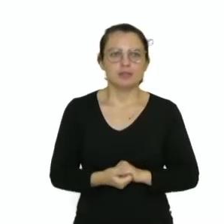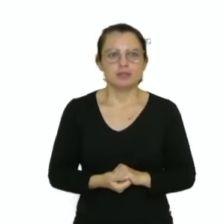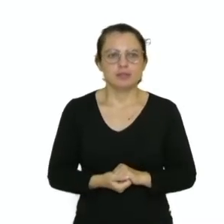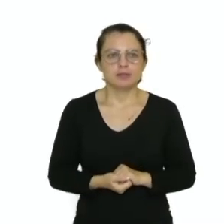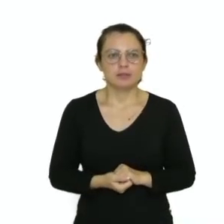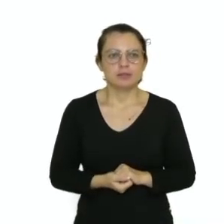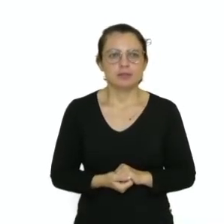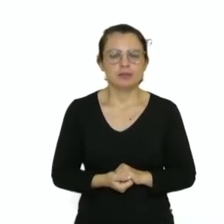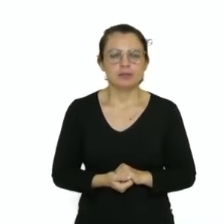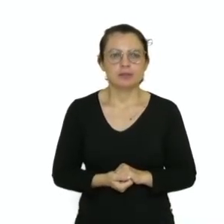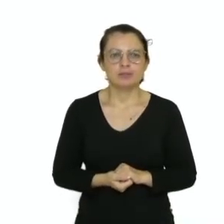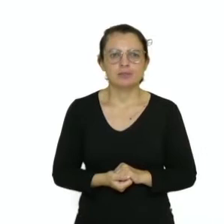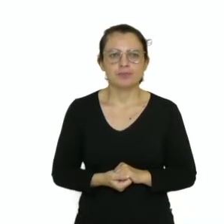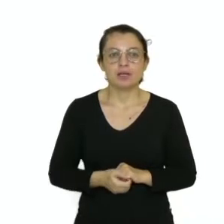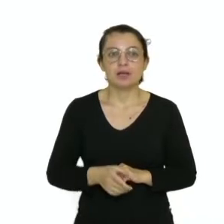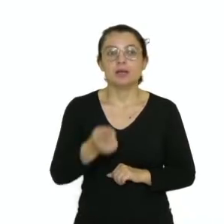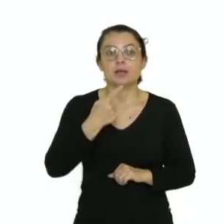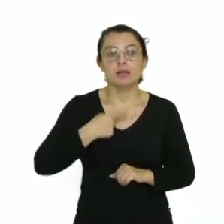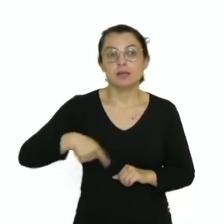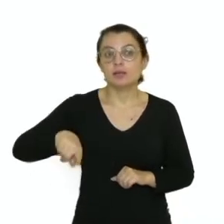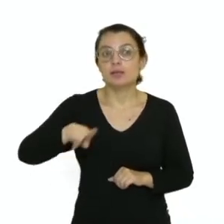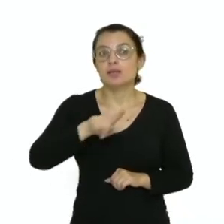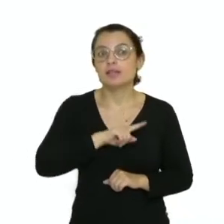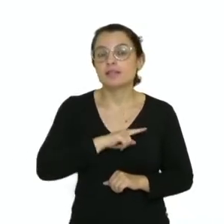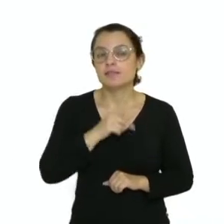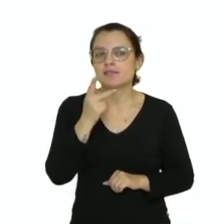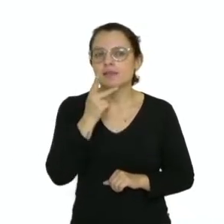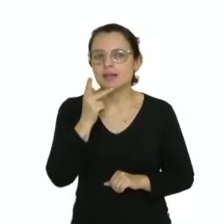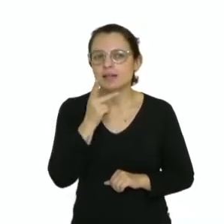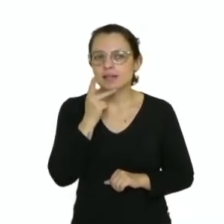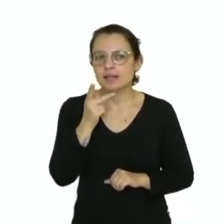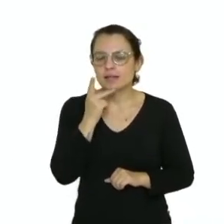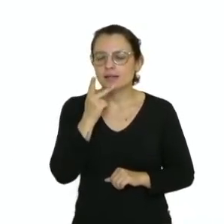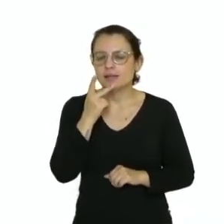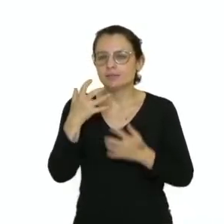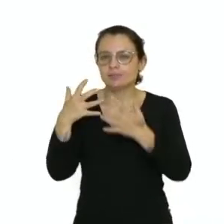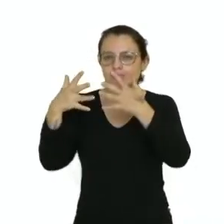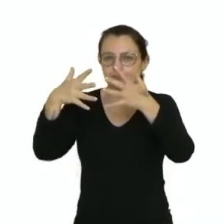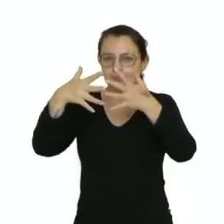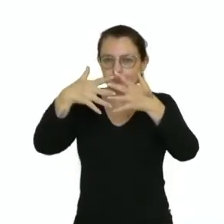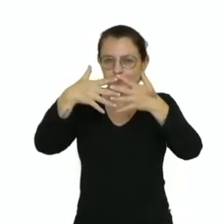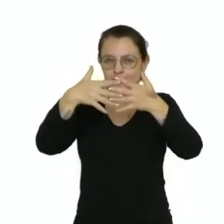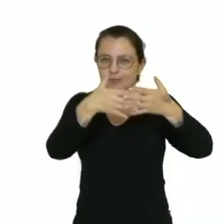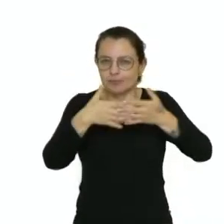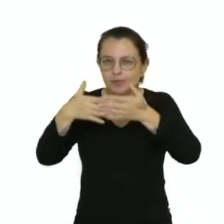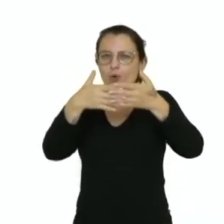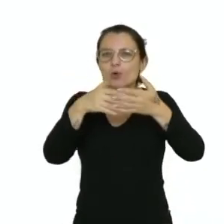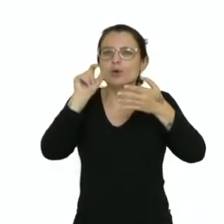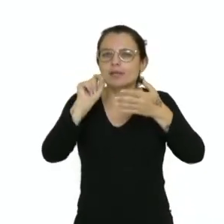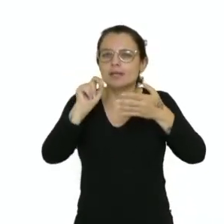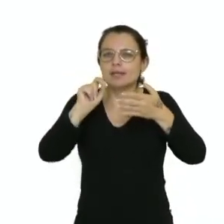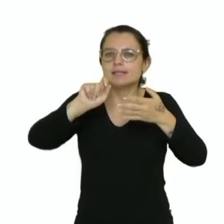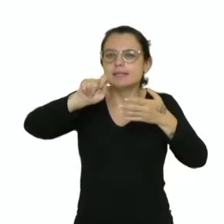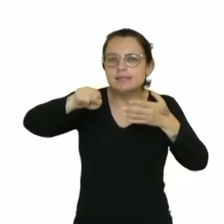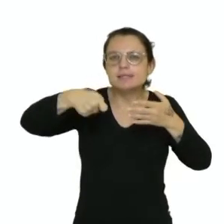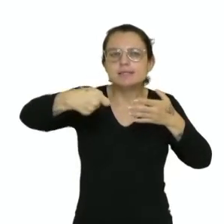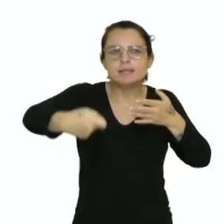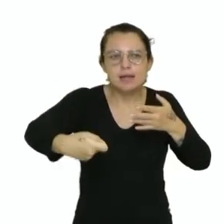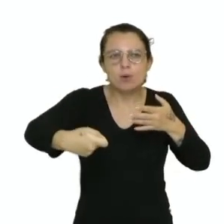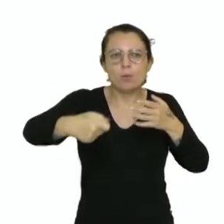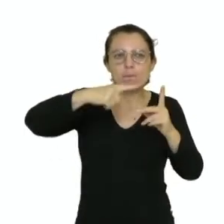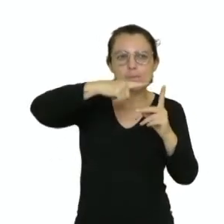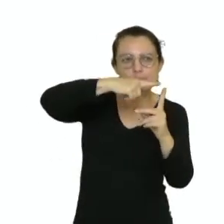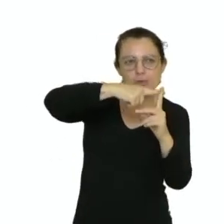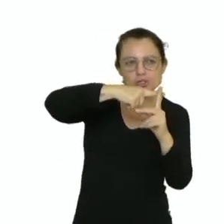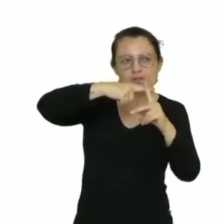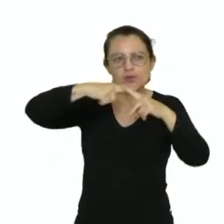pode relacionar com uma comissão de sinal se você tiver por exemplo uma velocidade positivo seja o movimento progressivo aceleração